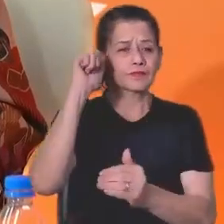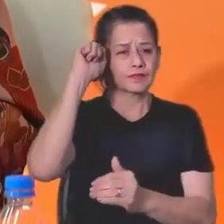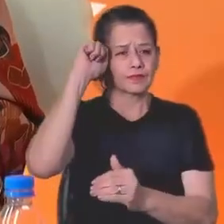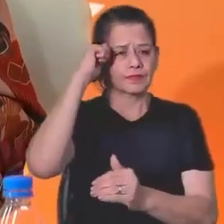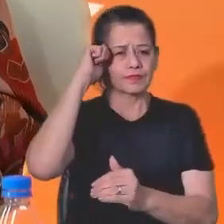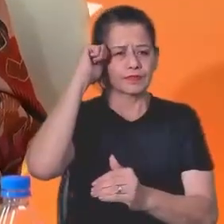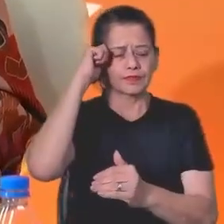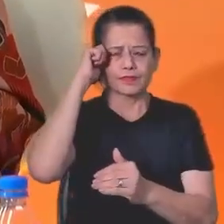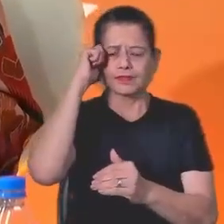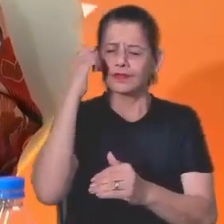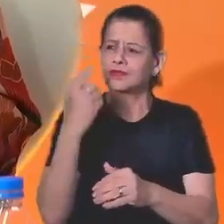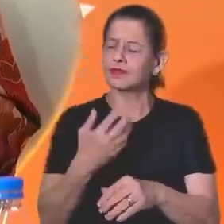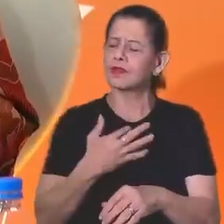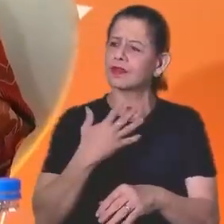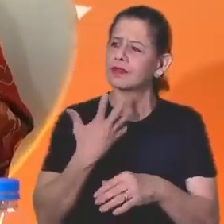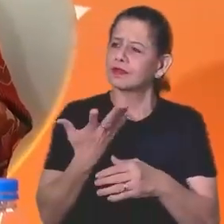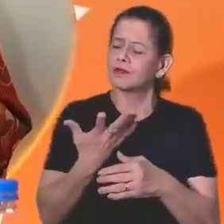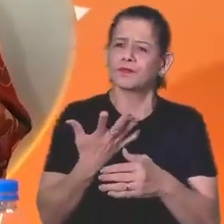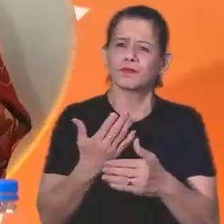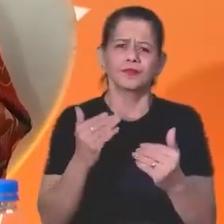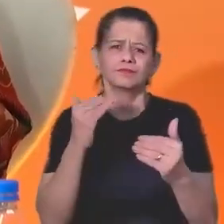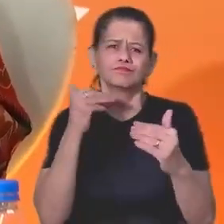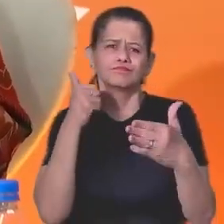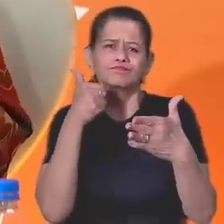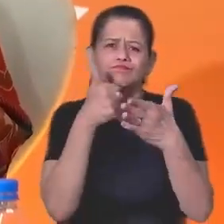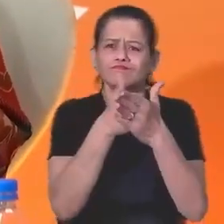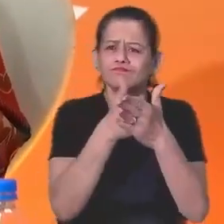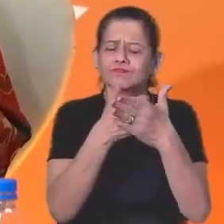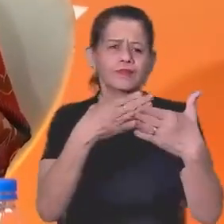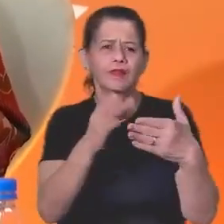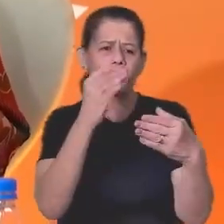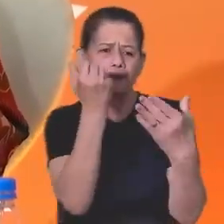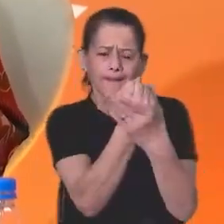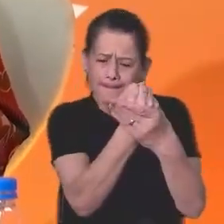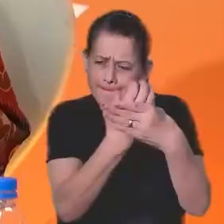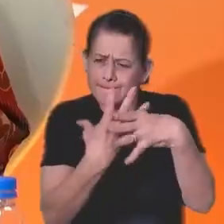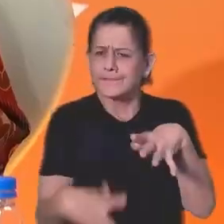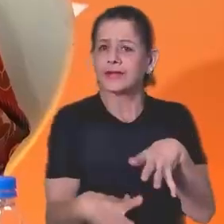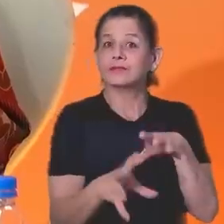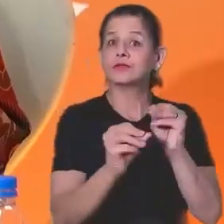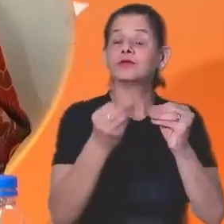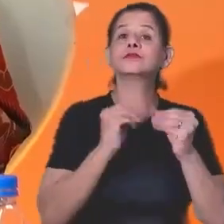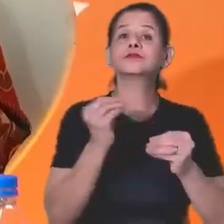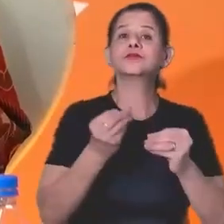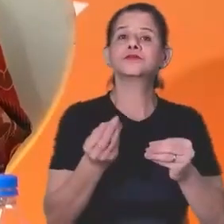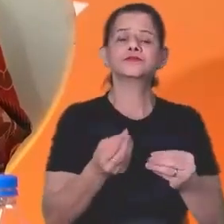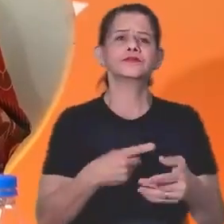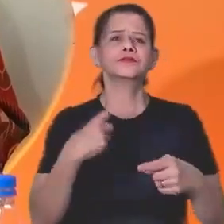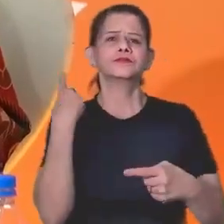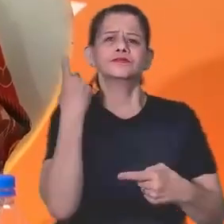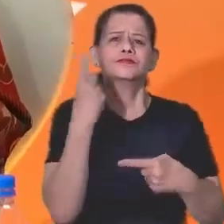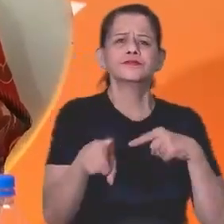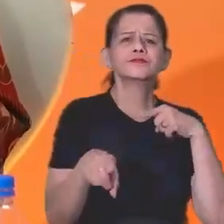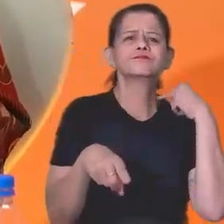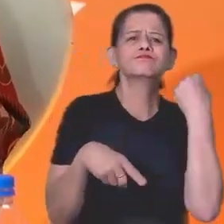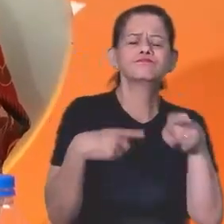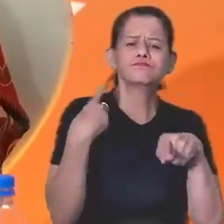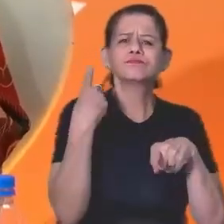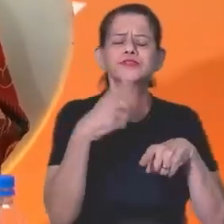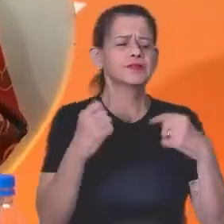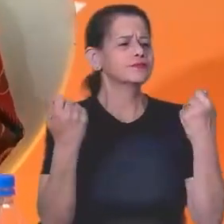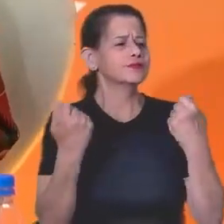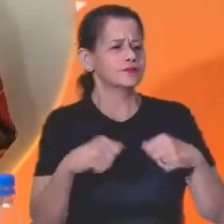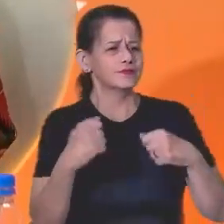cacheados e castanhos, cujo comprimento lhe vai até os ombros. Ela traja blusa branca e por cima usa uma jaqueta estampada em